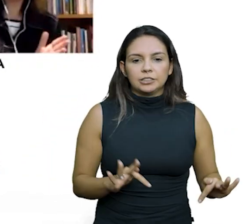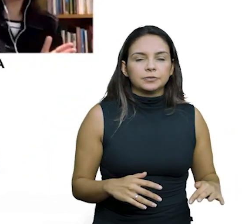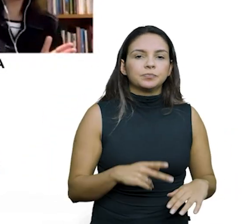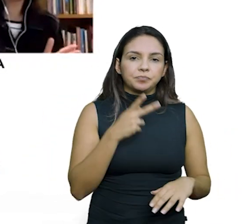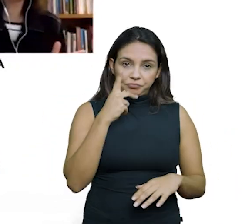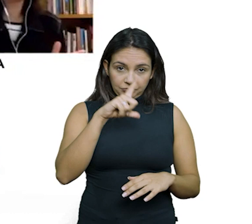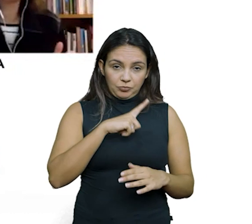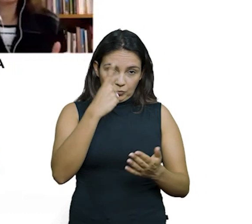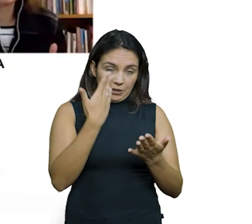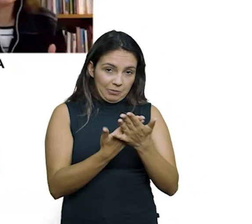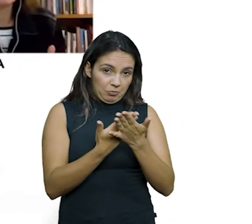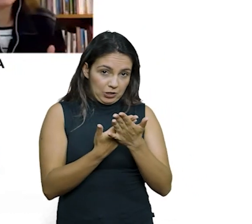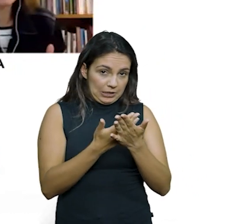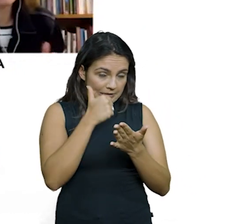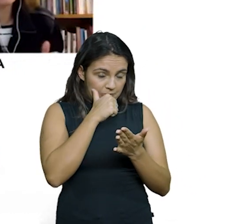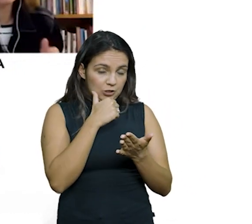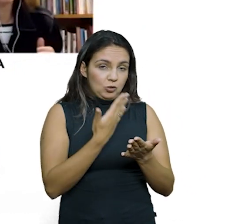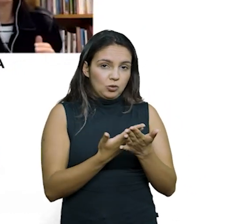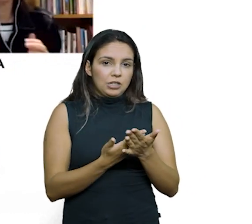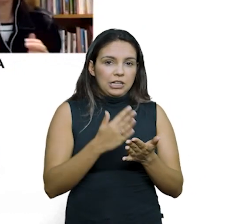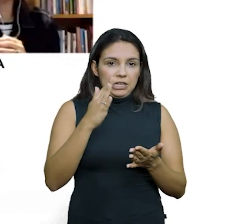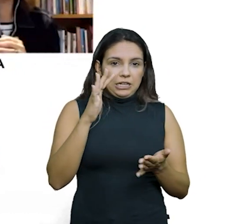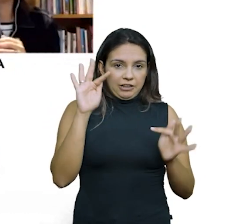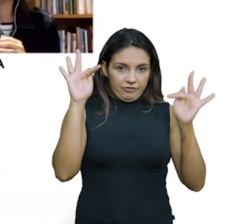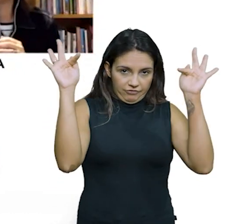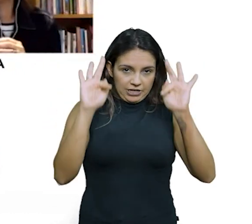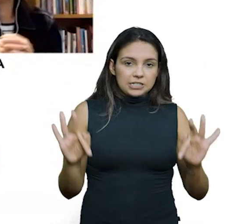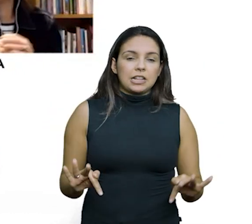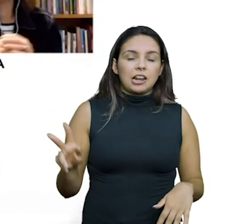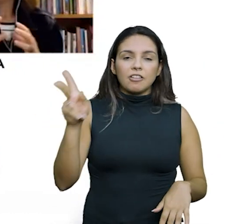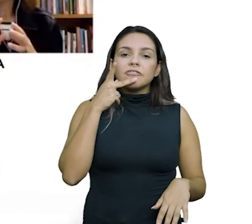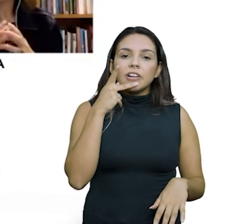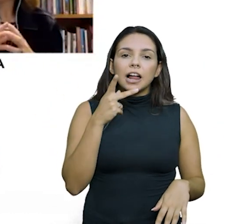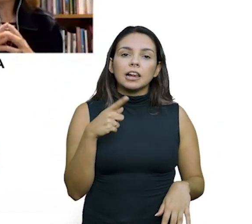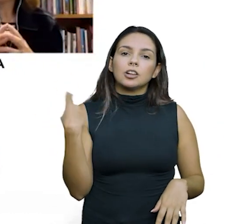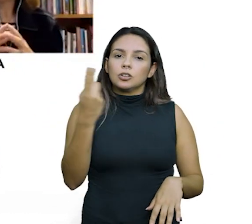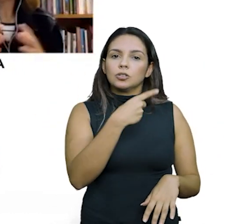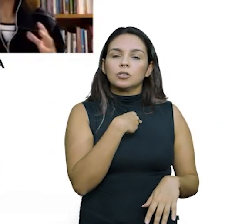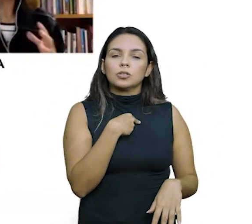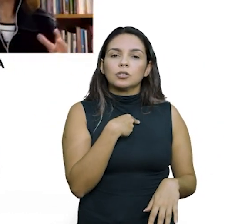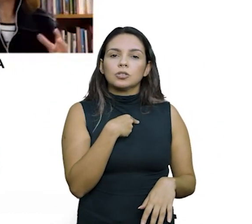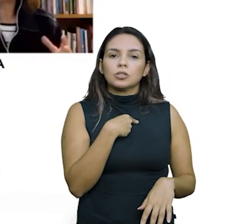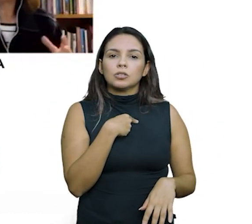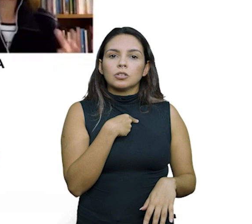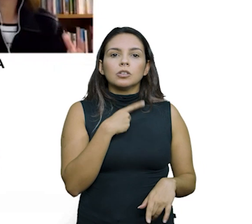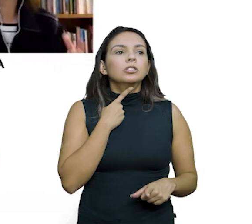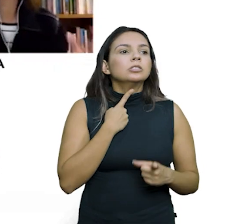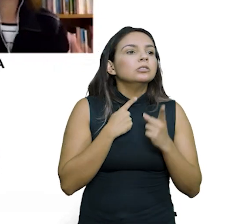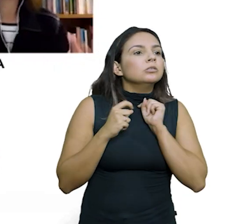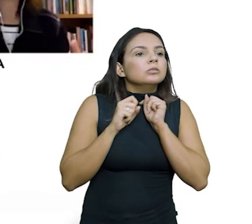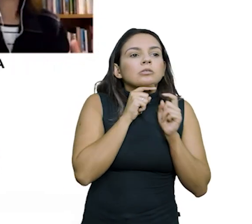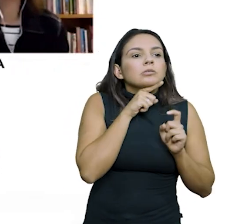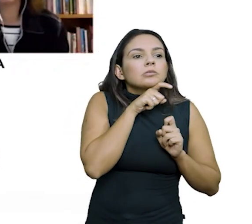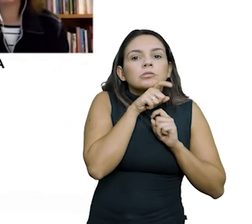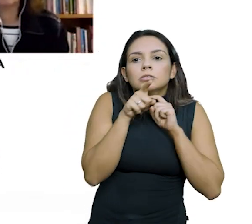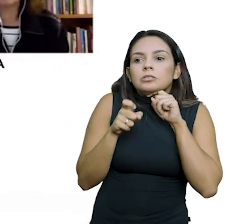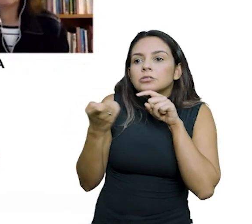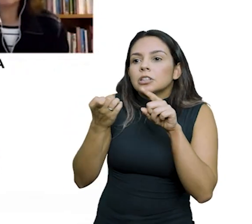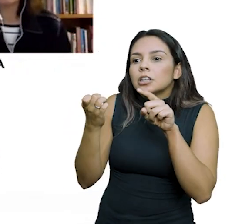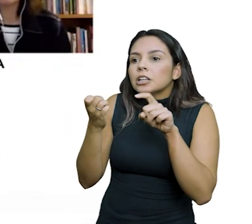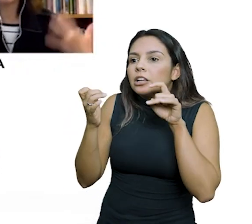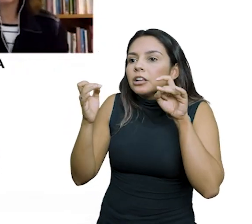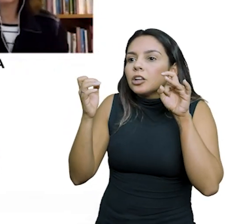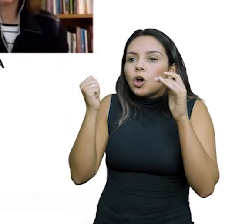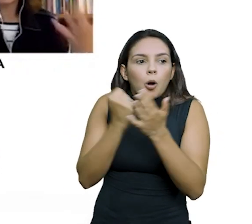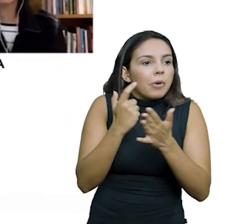da felicidade, a Elizabeth Farrelly, uma australiana, que ela fala que a gente virou uma espécie insaciável. A gente